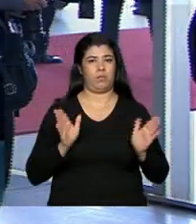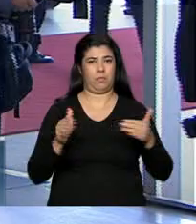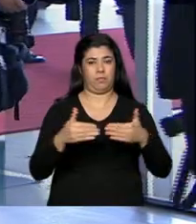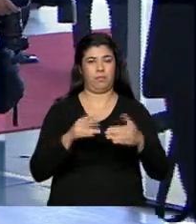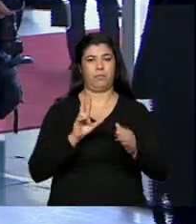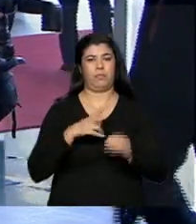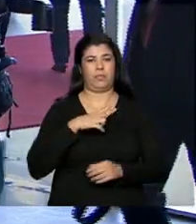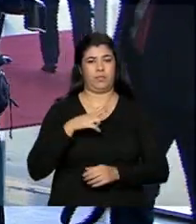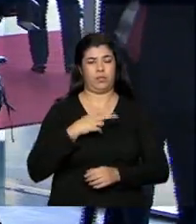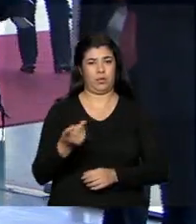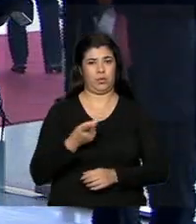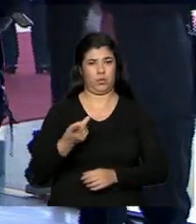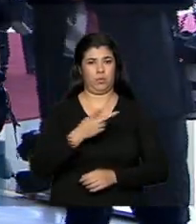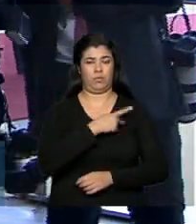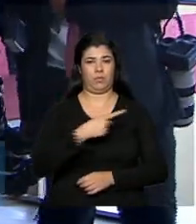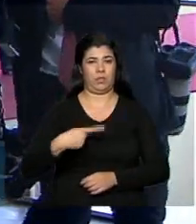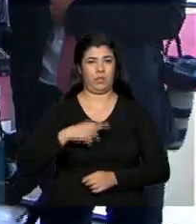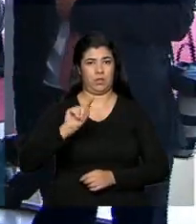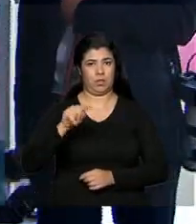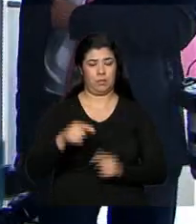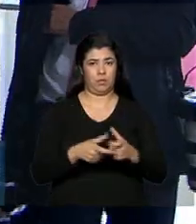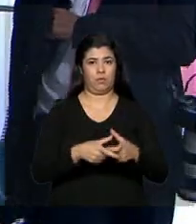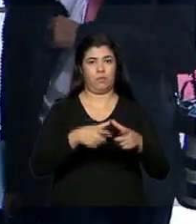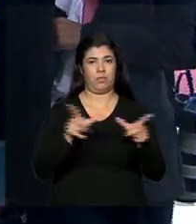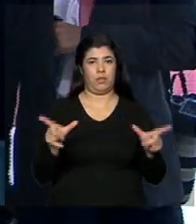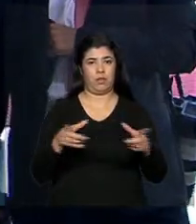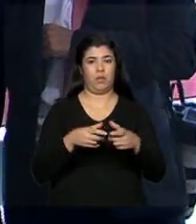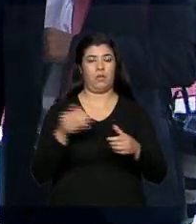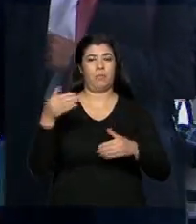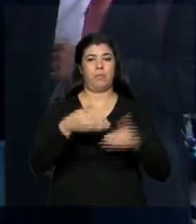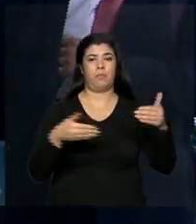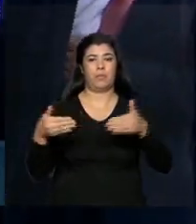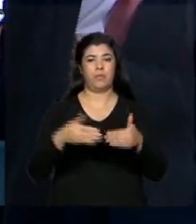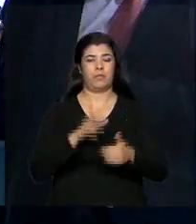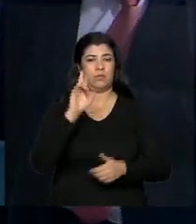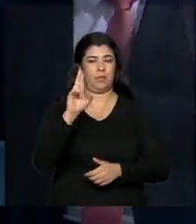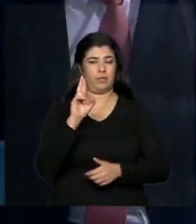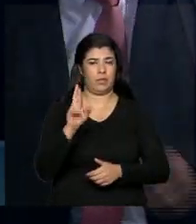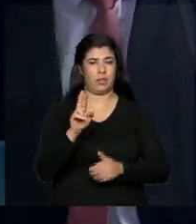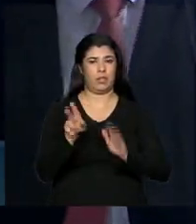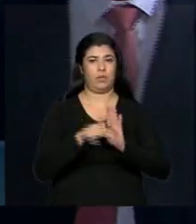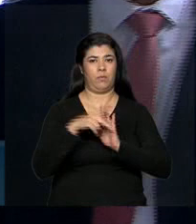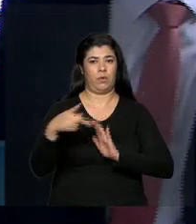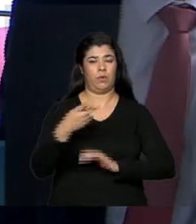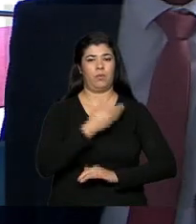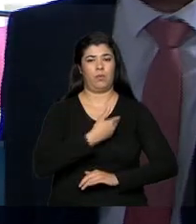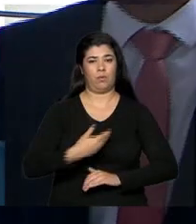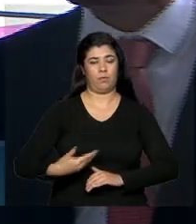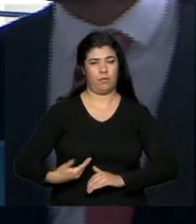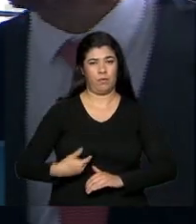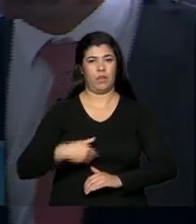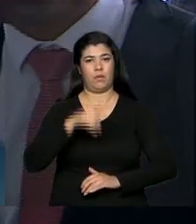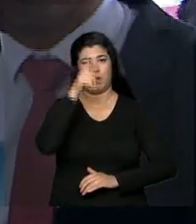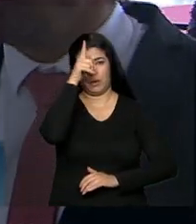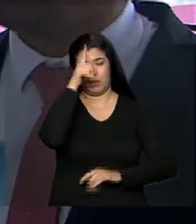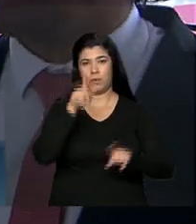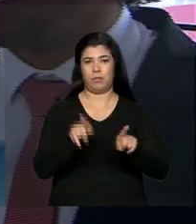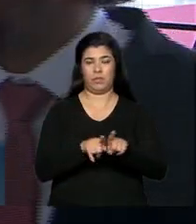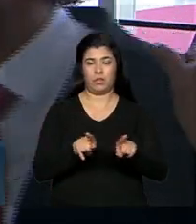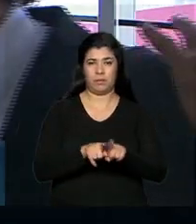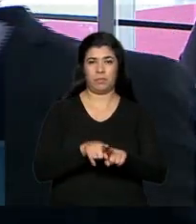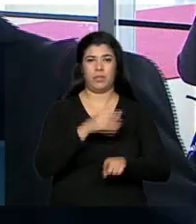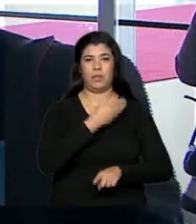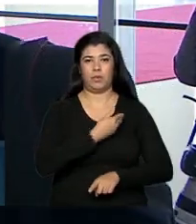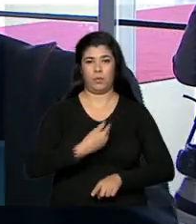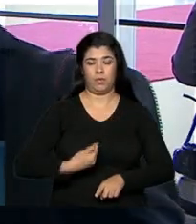duas chefes de governo. Depois, essa reunião foi ampliada para a participação de representantes do governo alemão e do governo brasileiro.